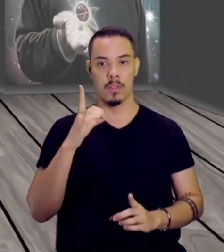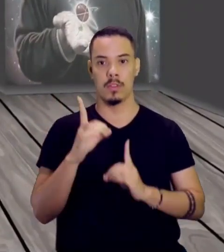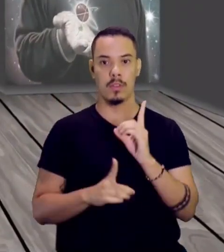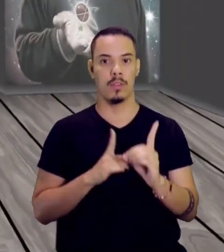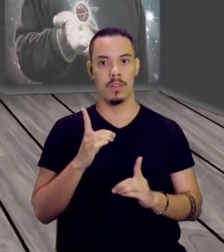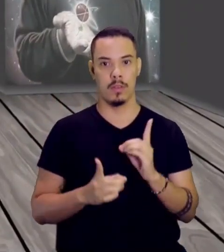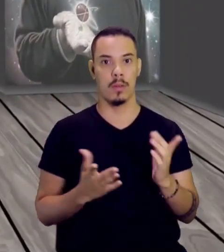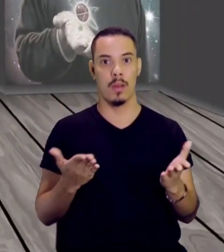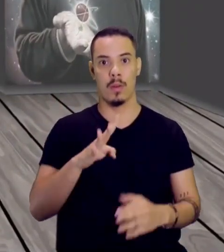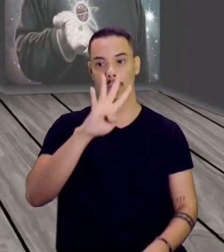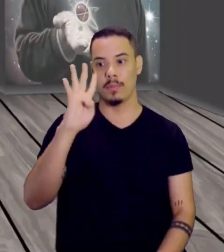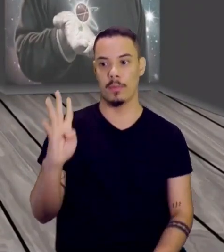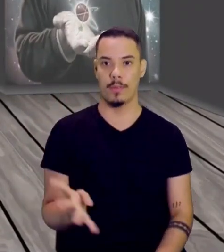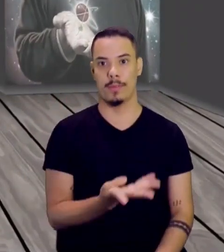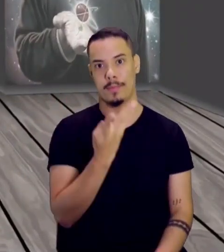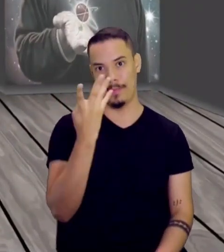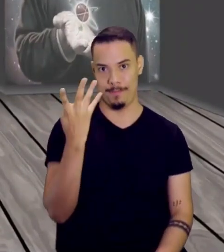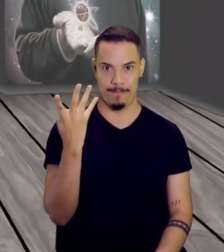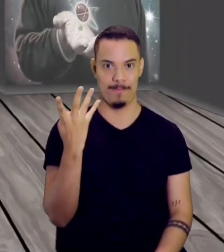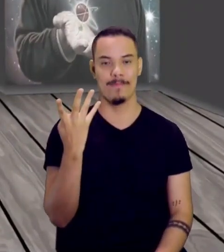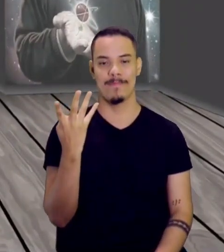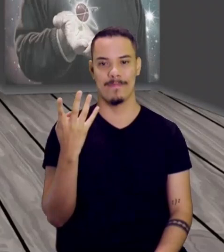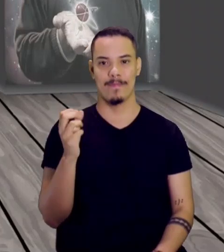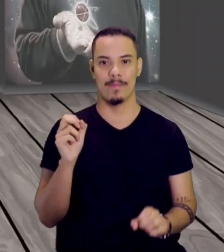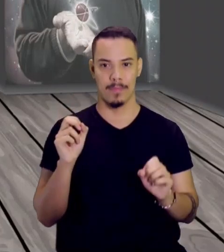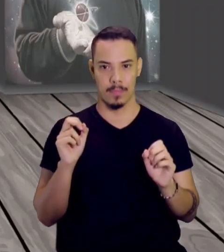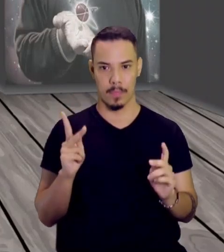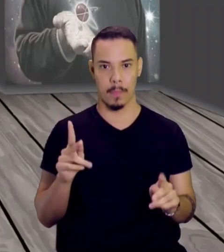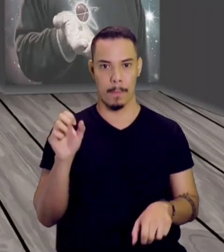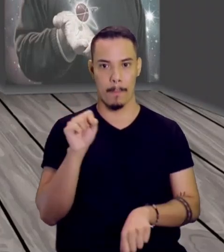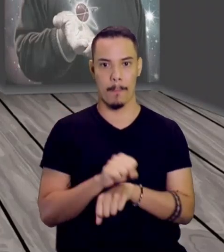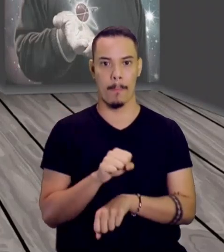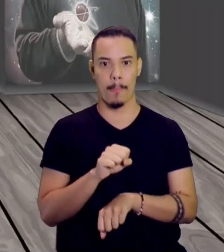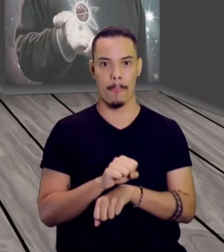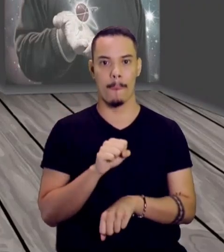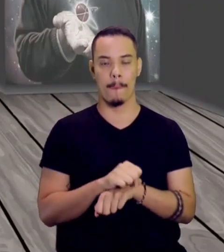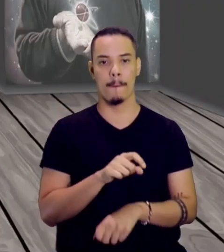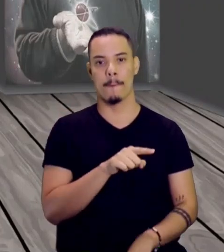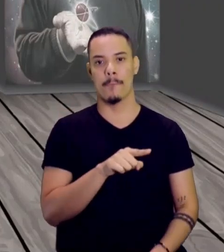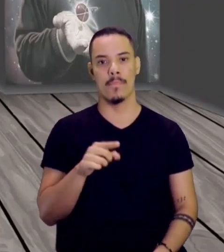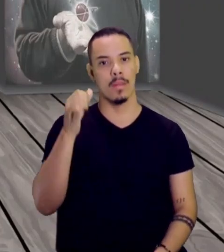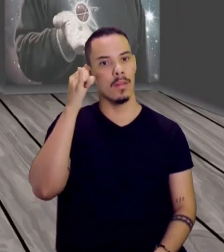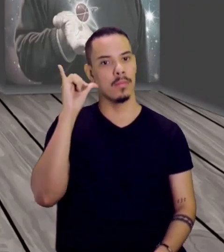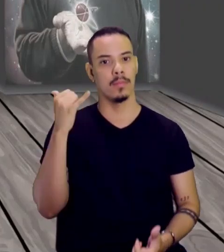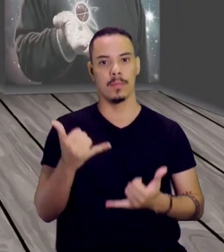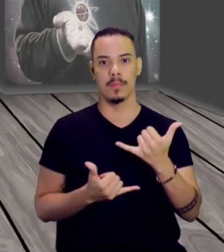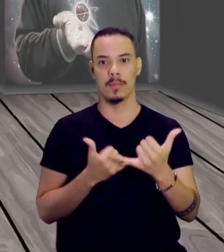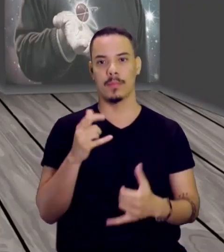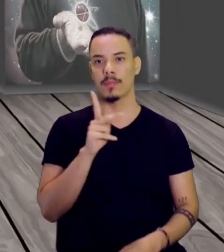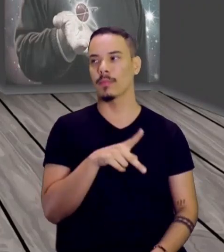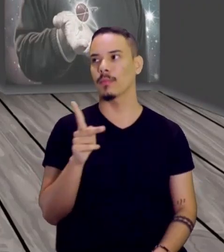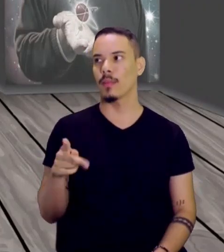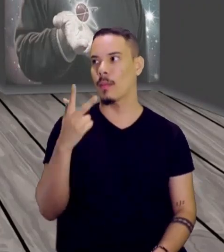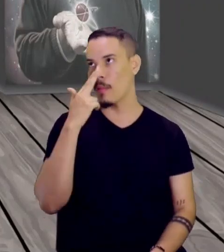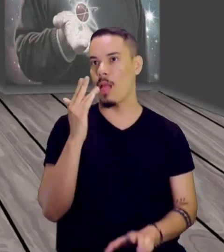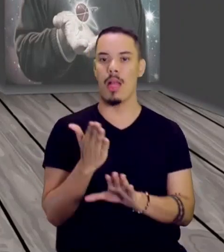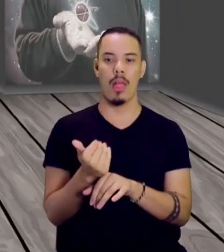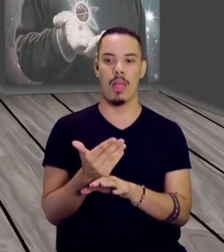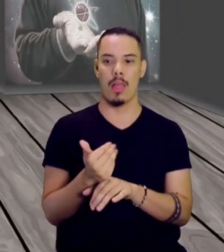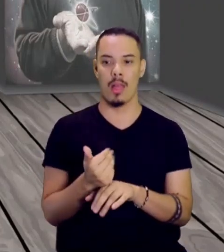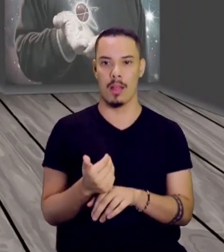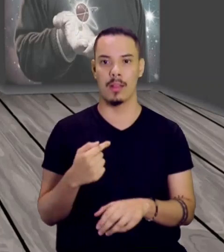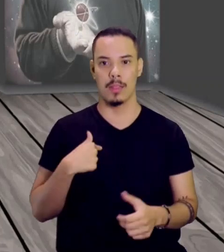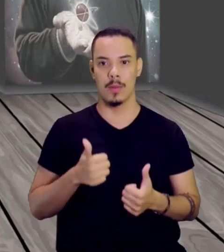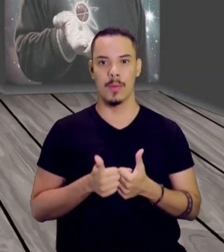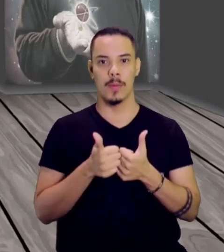parte 4.000 agora, né? Isso, 4.000. E sem Aguardem, ficar com jovens, brincadeira tem na mais o quê? aula, né? O professor Décio fica brincando.